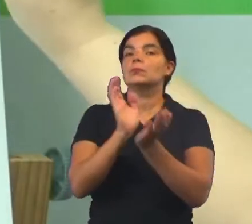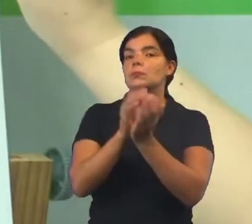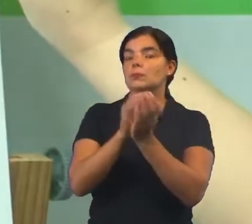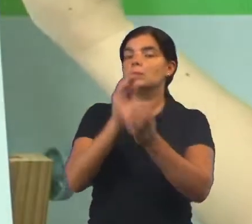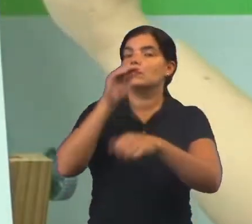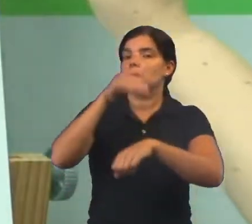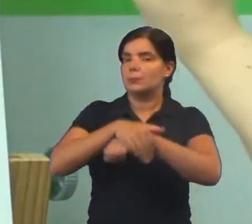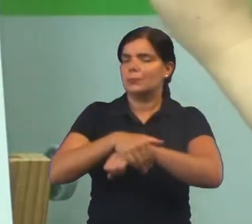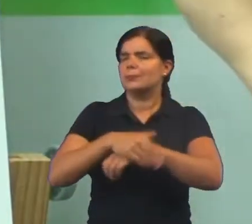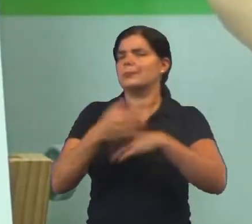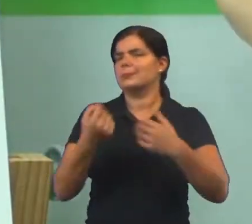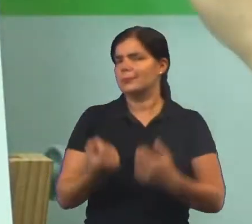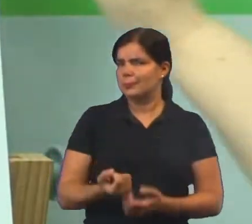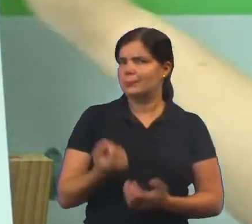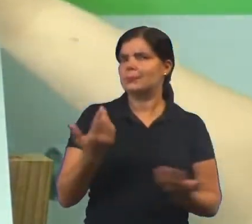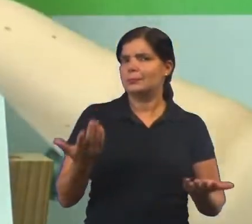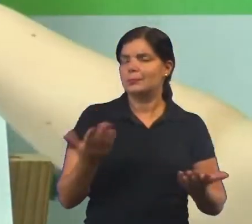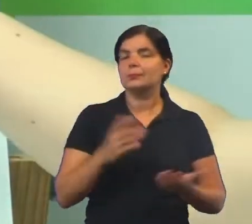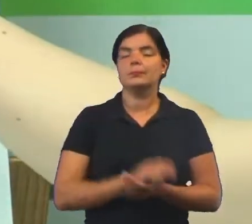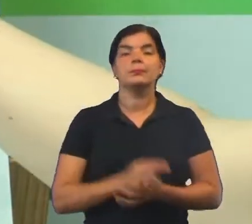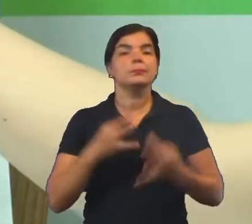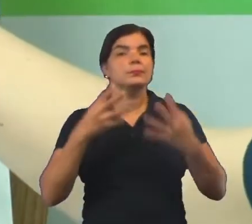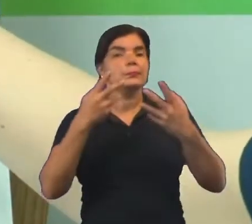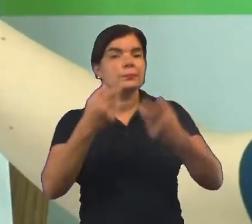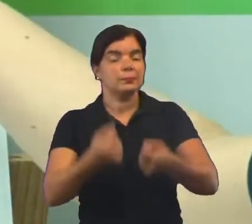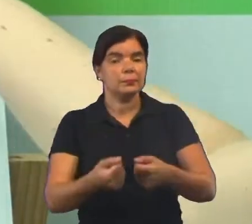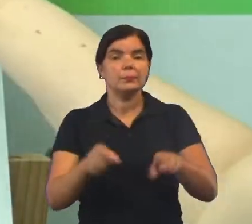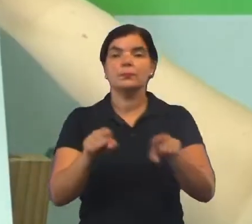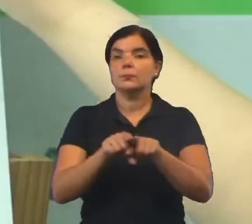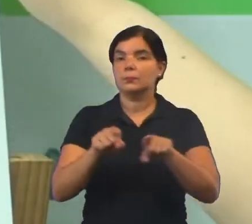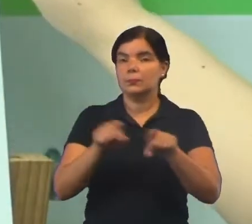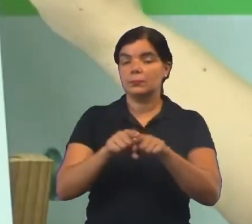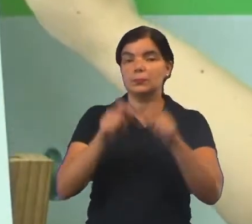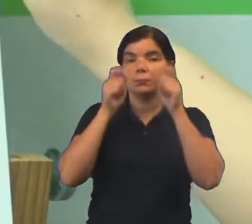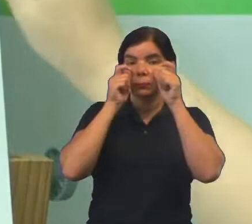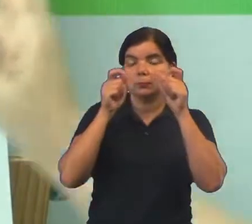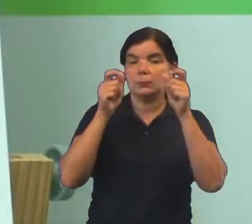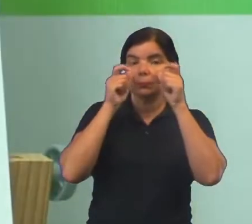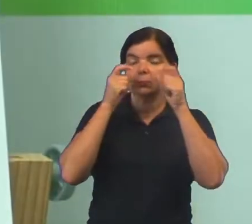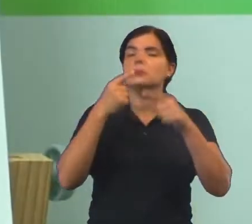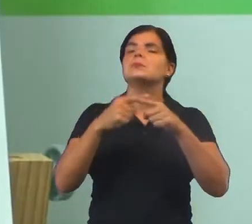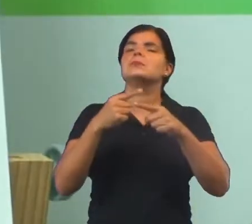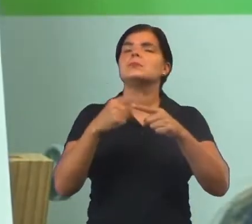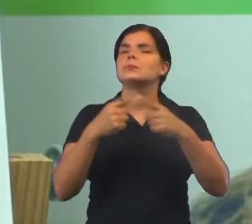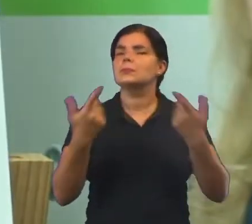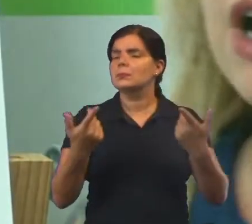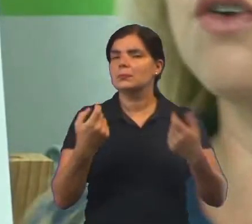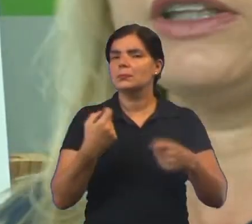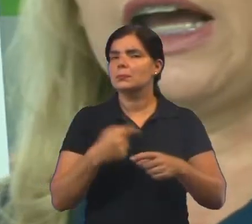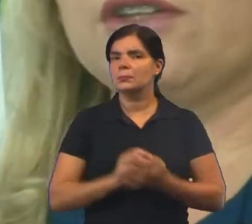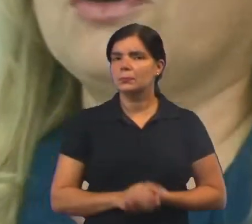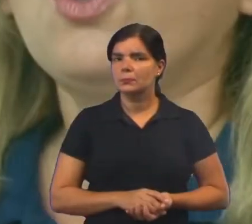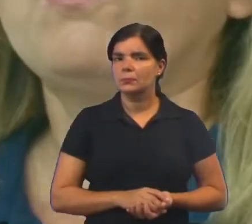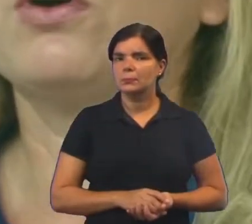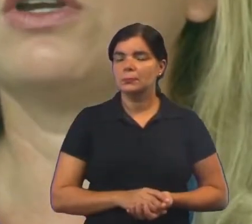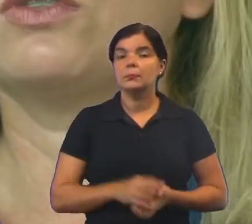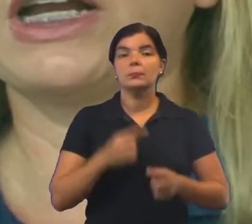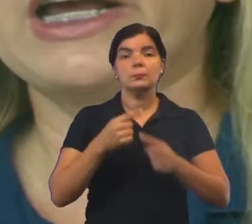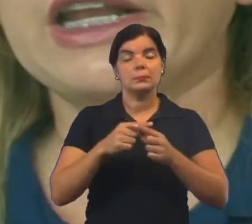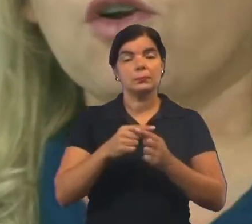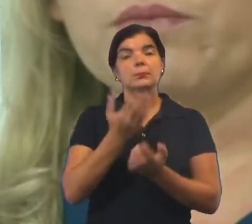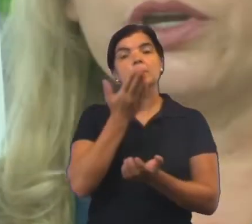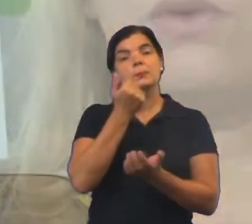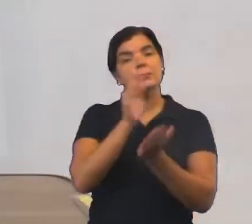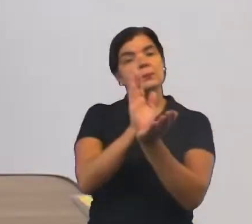À noite. É mole. Agora, todos os bichos terão que ficar acordados. Por que que os bichos terão que ficar acordados?